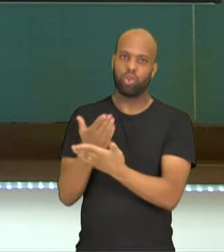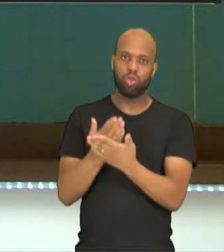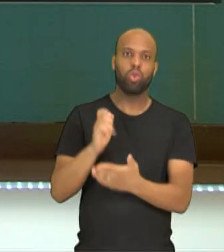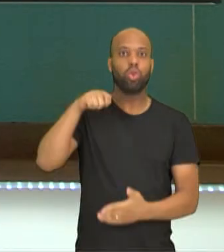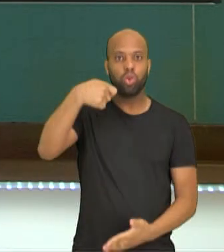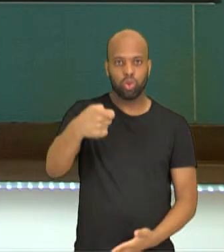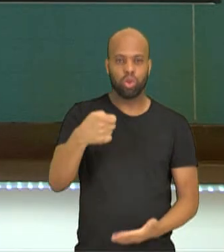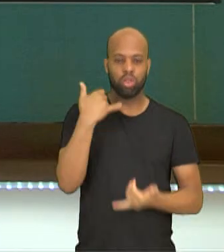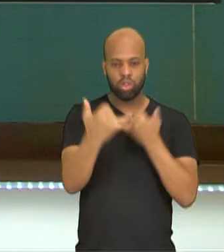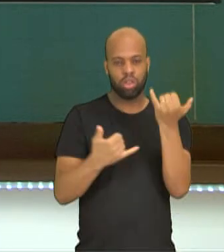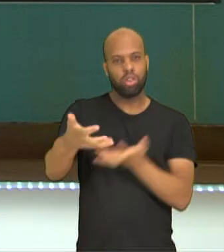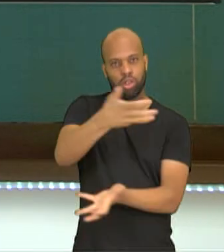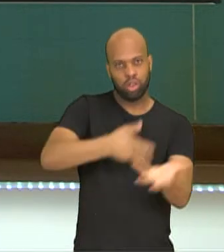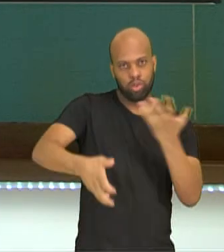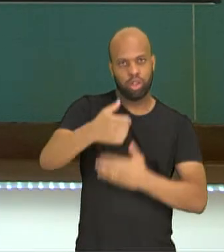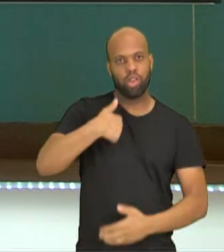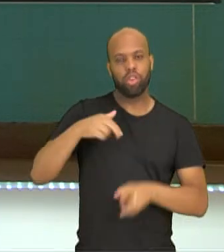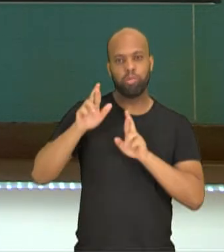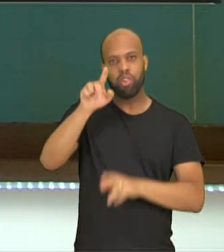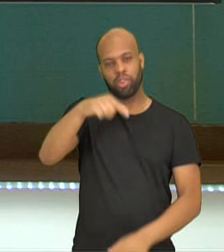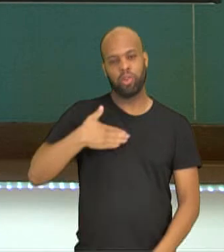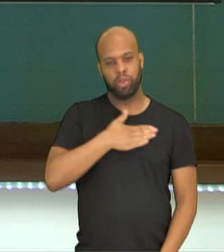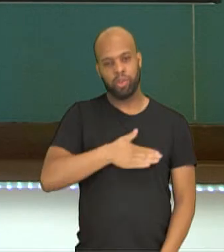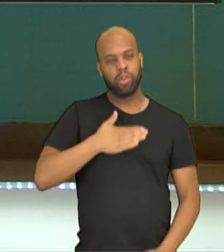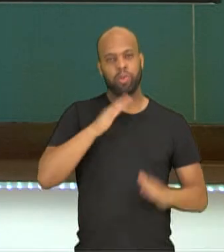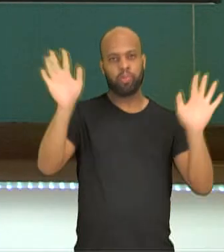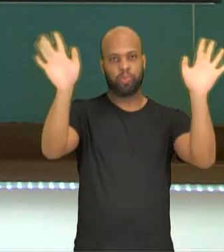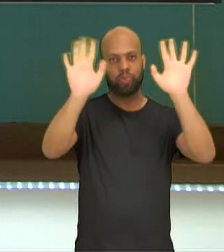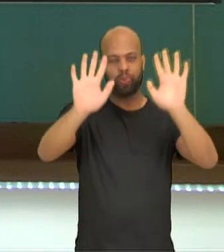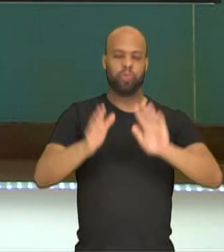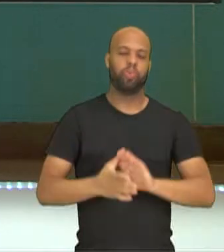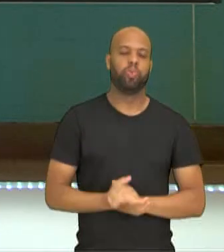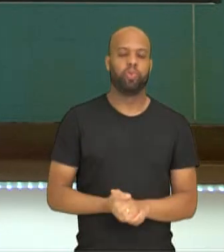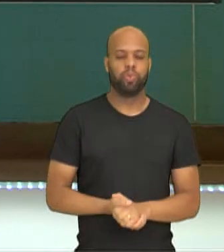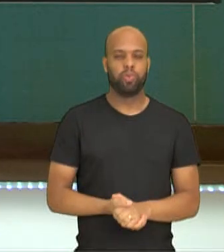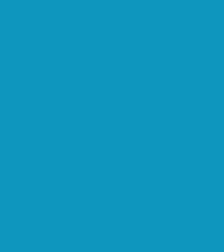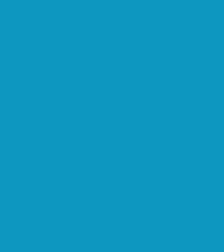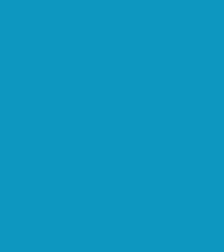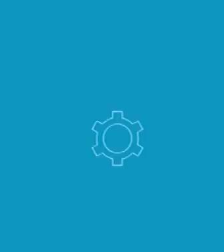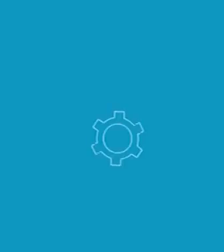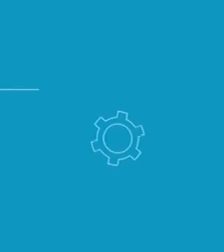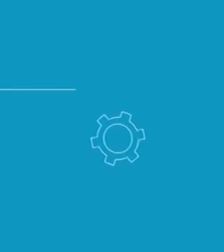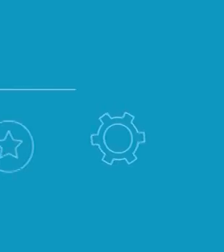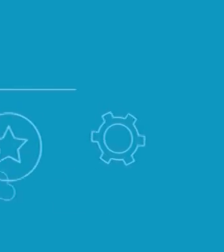vídeo nós falamos sobre jogos cooperativos. Espero que vocês tenham gostado. Até breve!